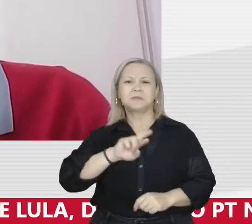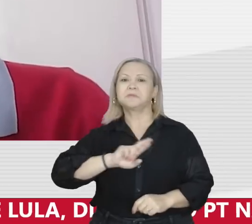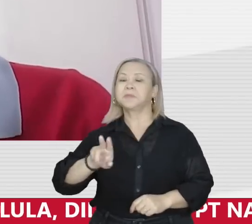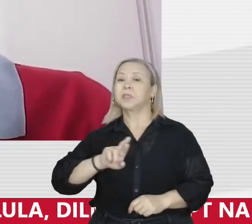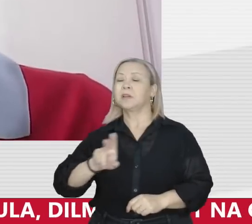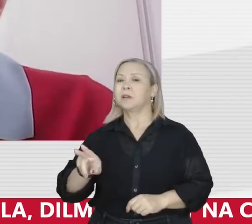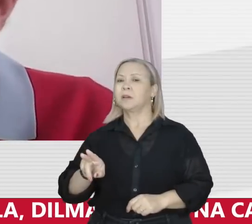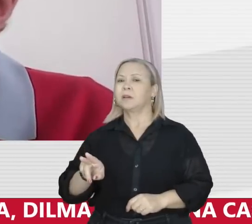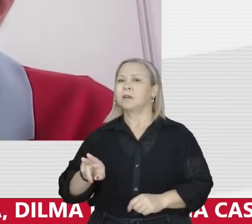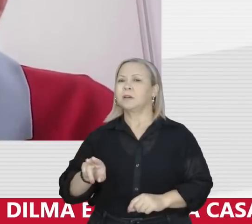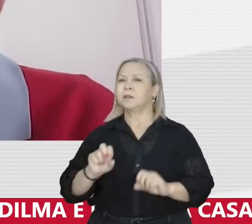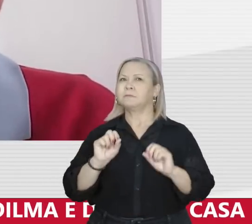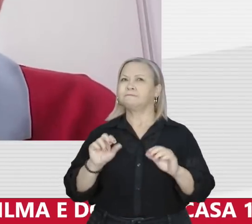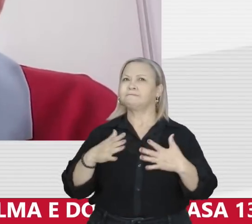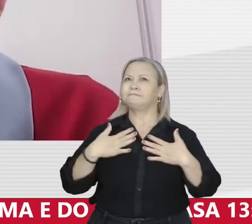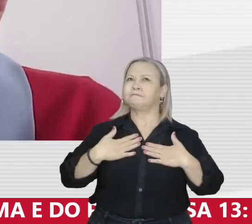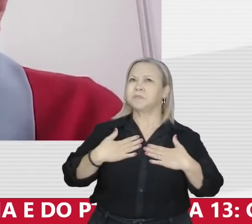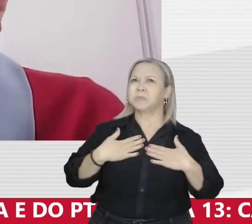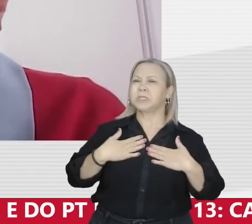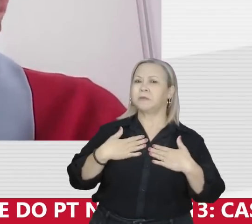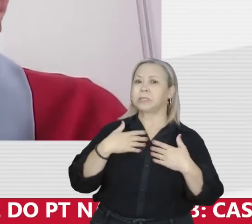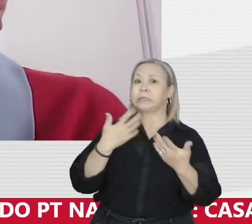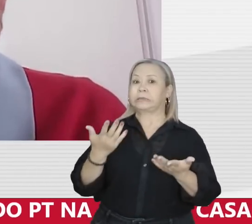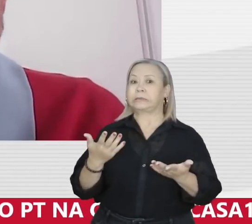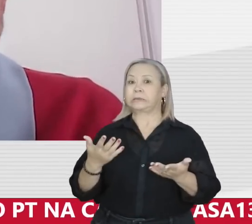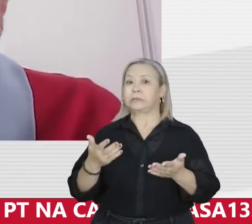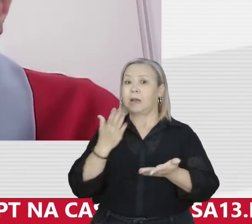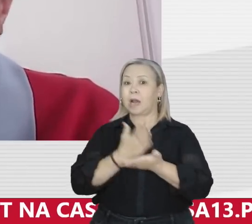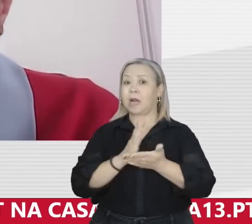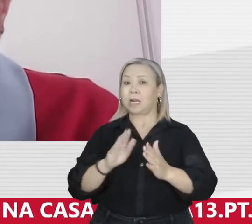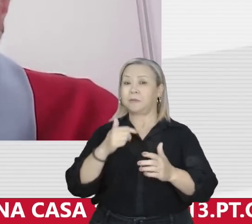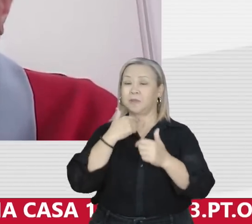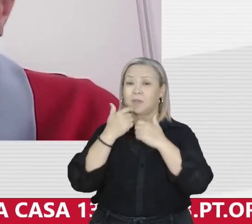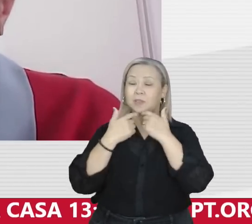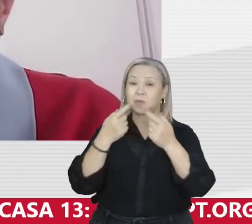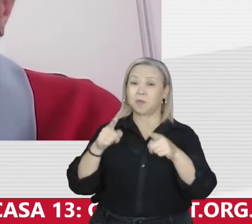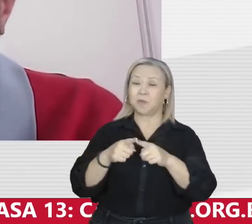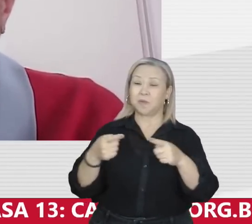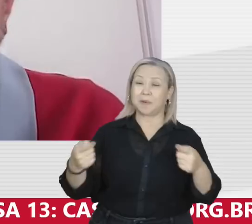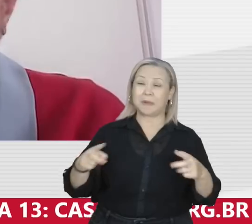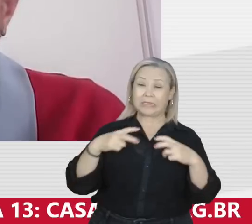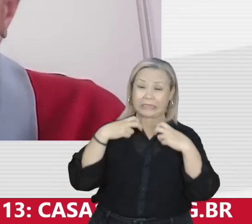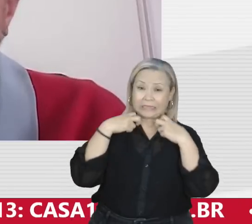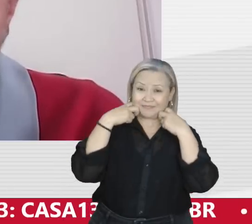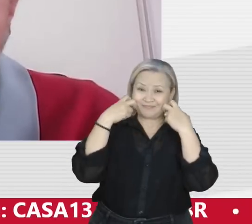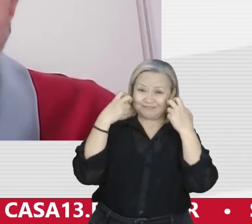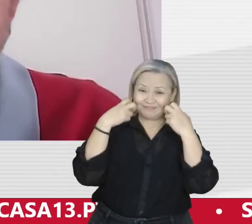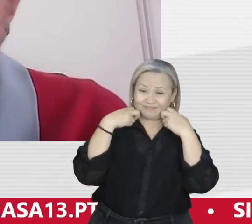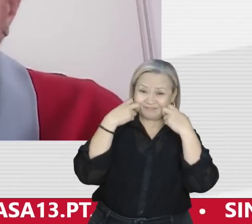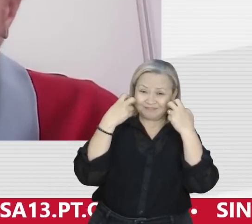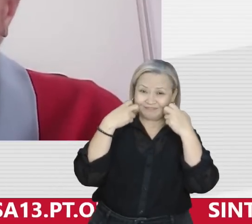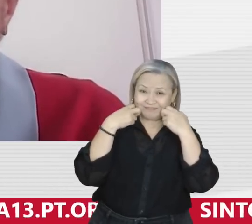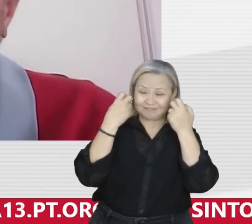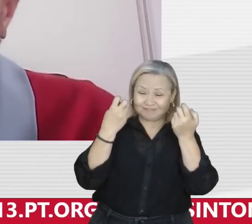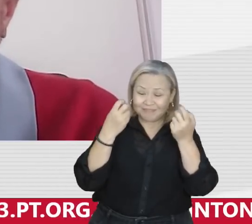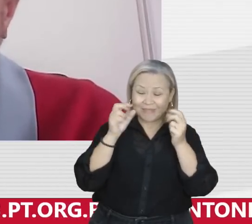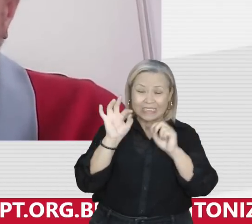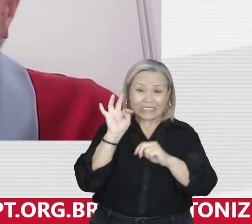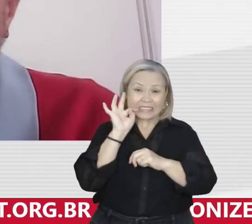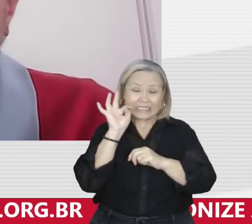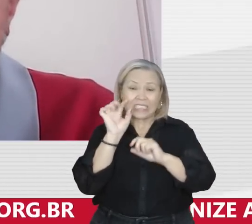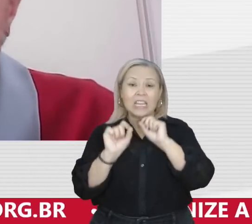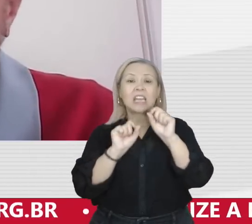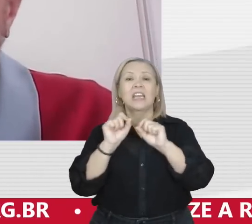só te tira dúvidas, mas aquilo te constrange, porque a gente pensa em que país é esse onde isso é possível,